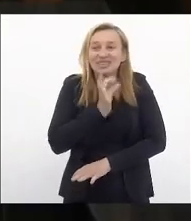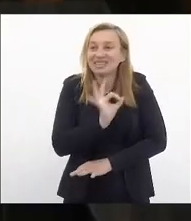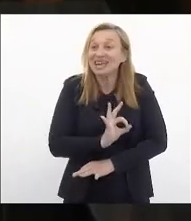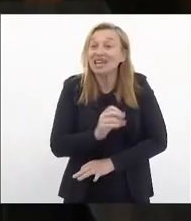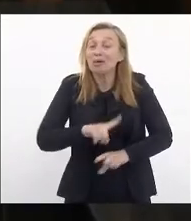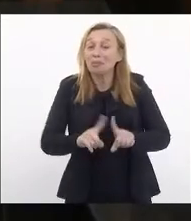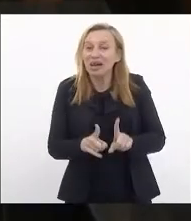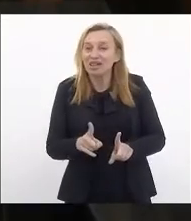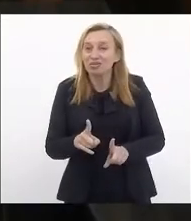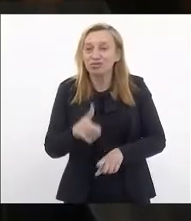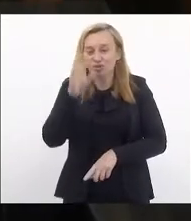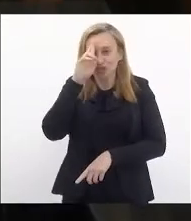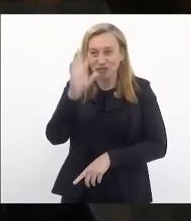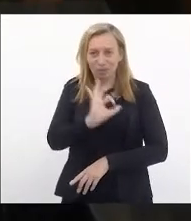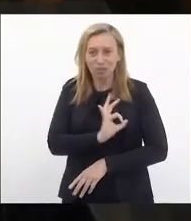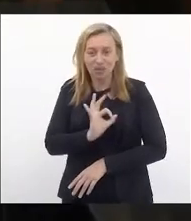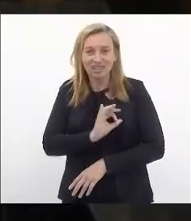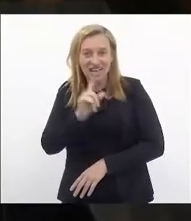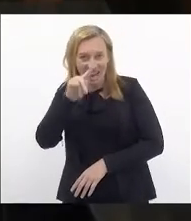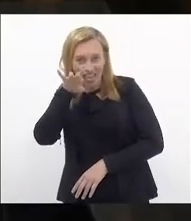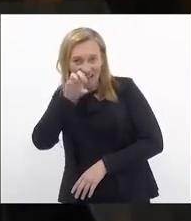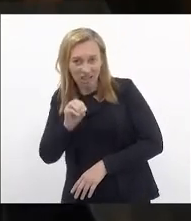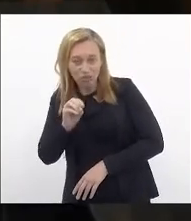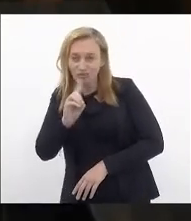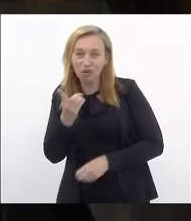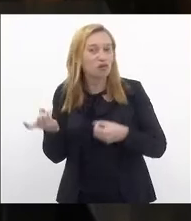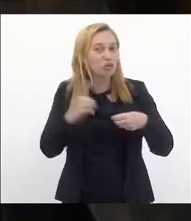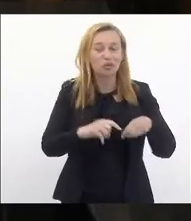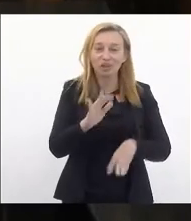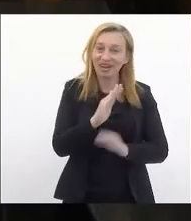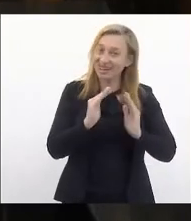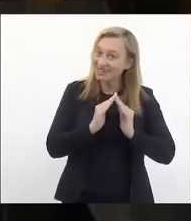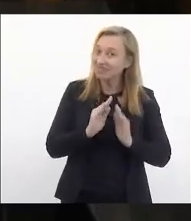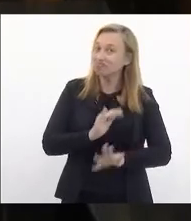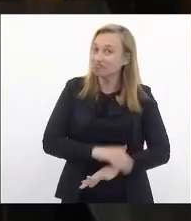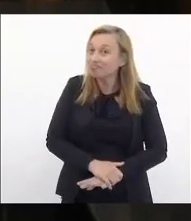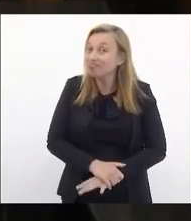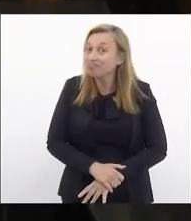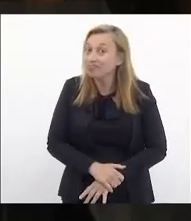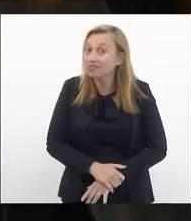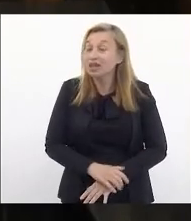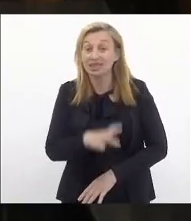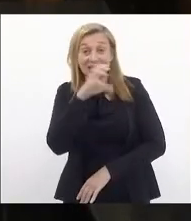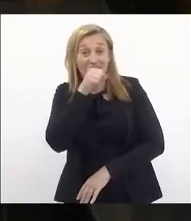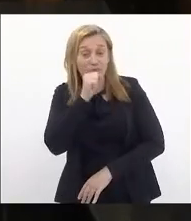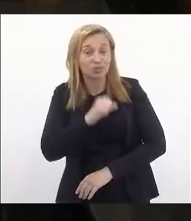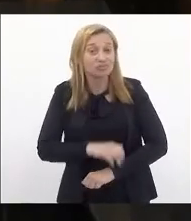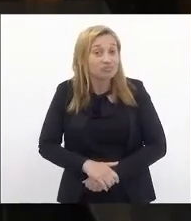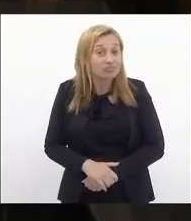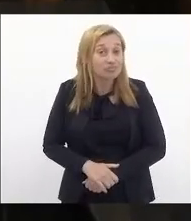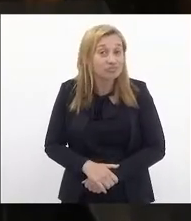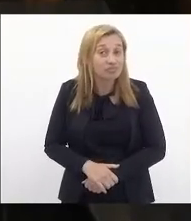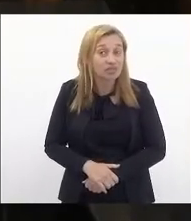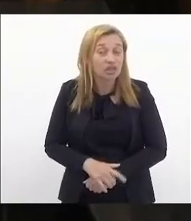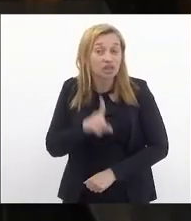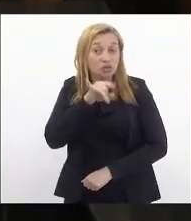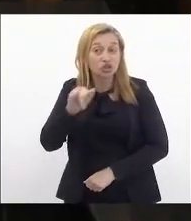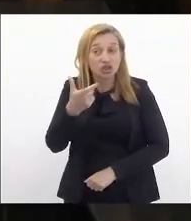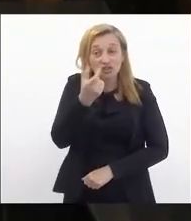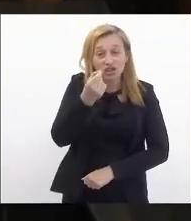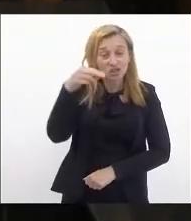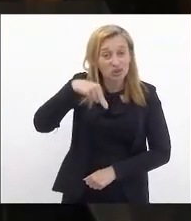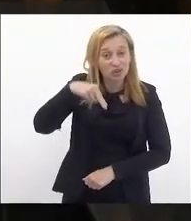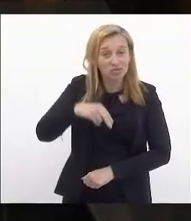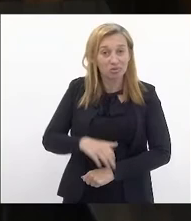sargento Leandro não voltou mais para casa no sábado do dia 20 de